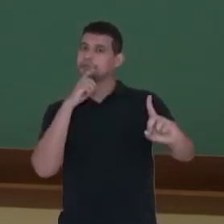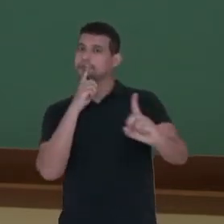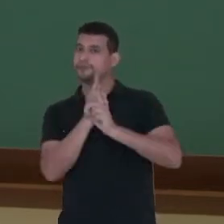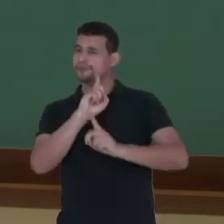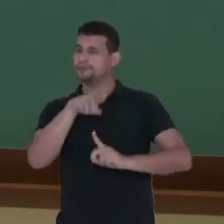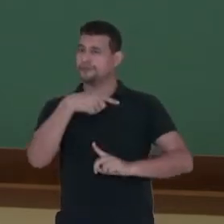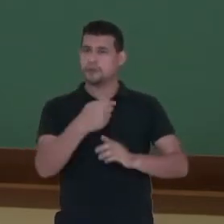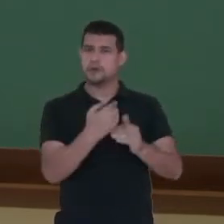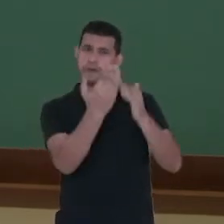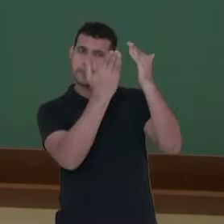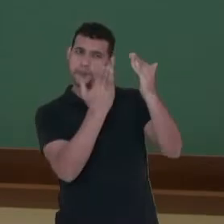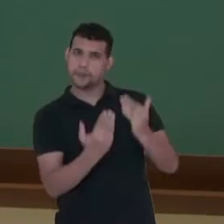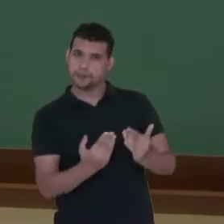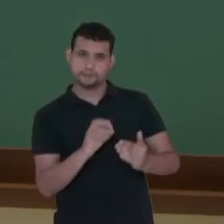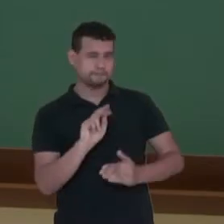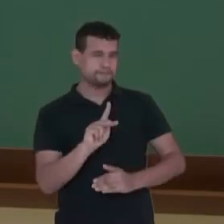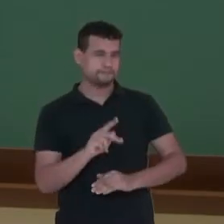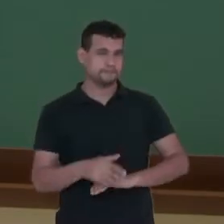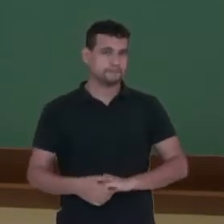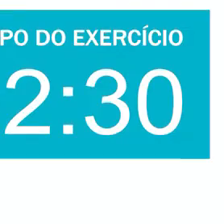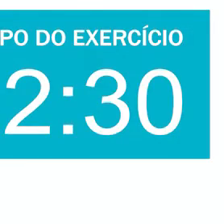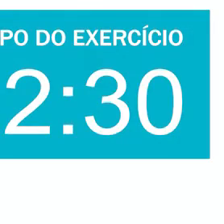voltaremos posteriormente.